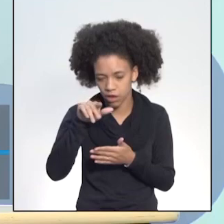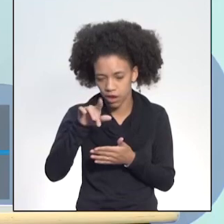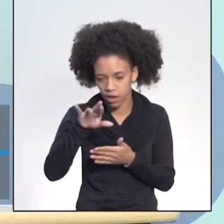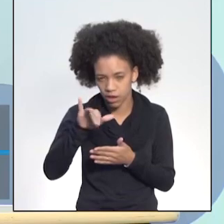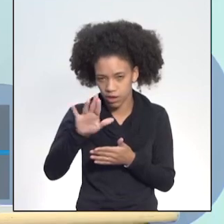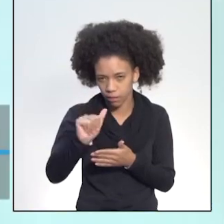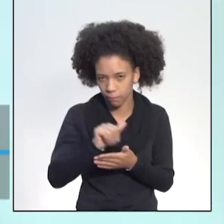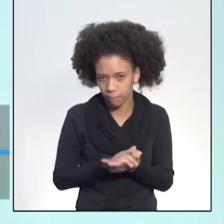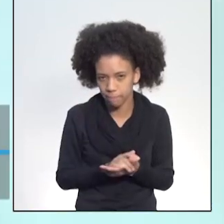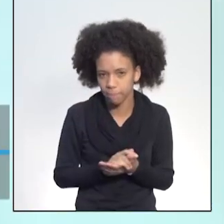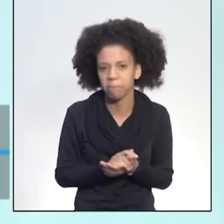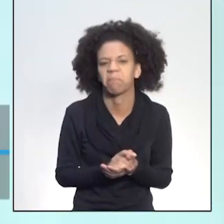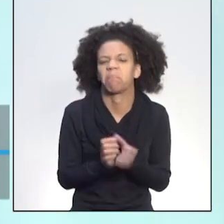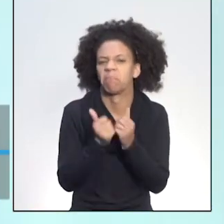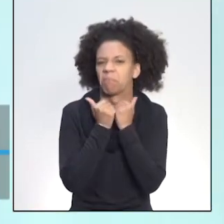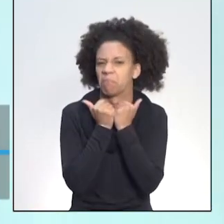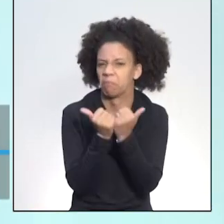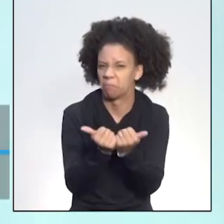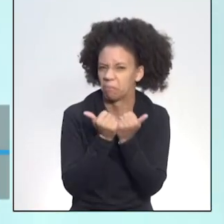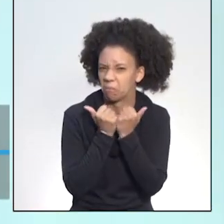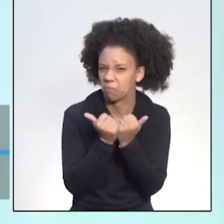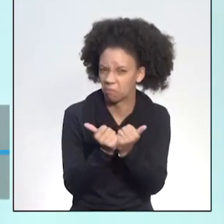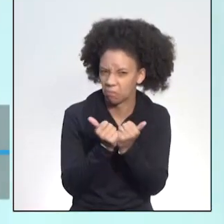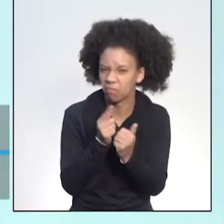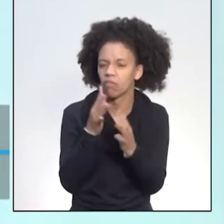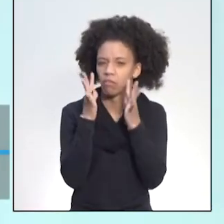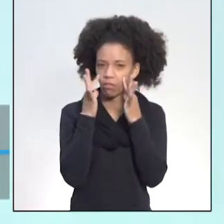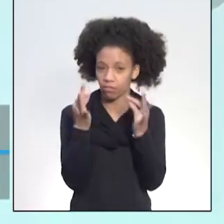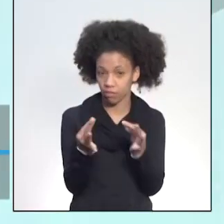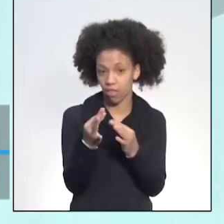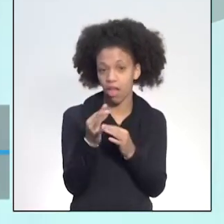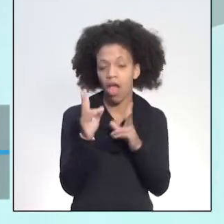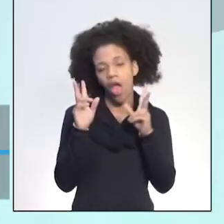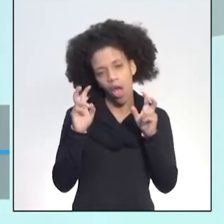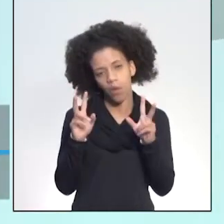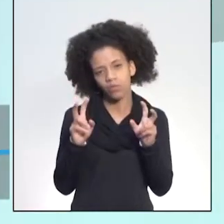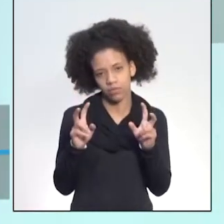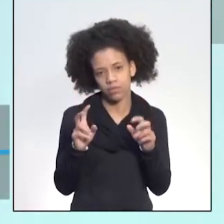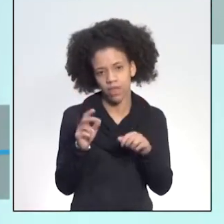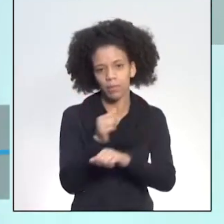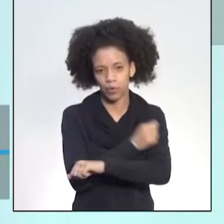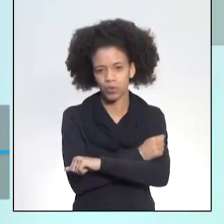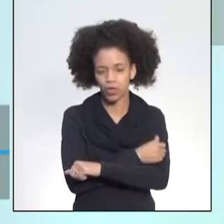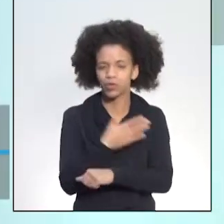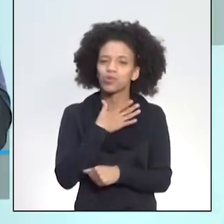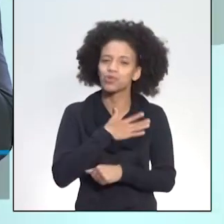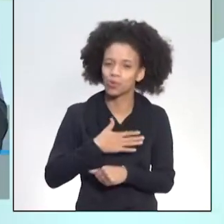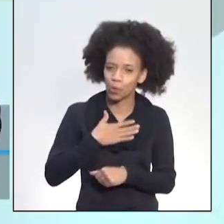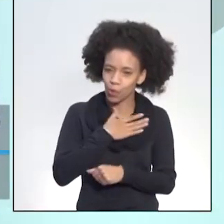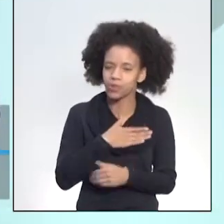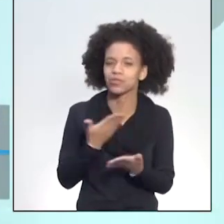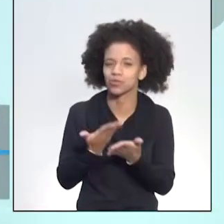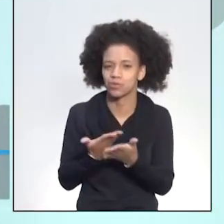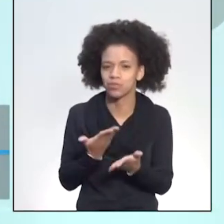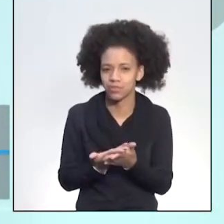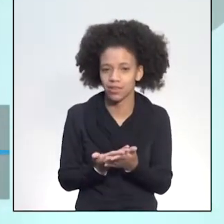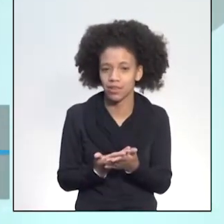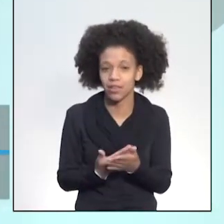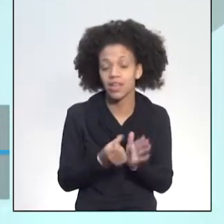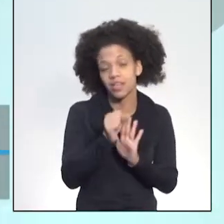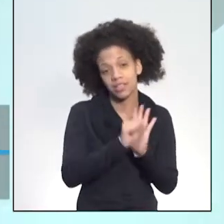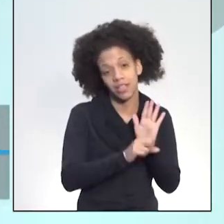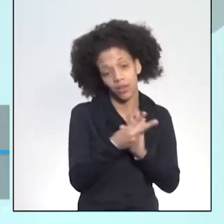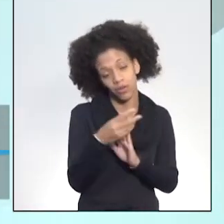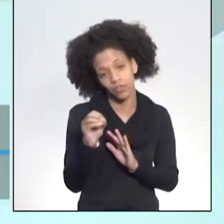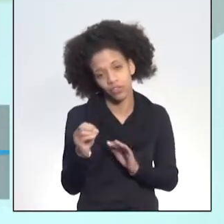Muito bem, vocês estão ligados. Eu sei que esse é um tema que os estudantes gostam muito de estudar. O século XX